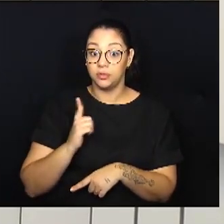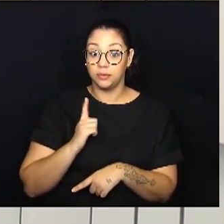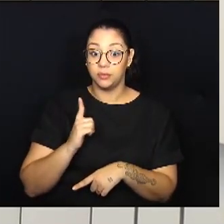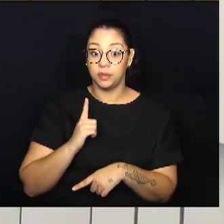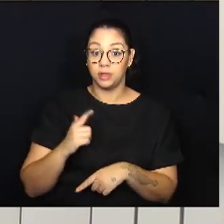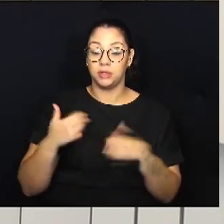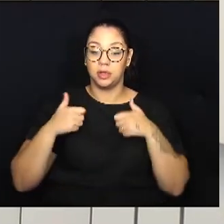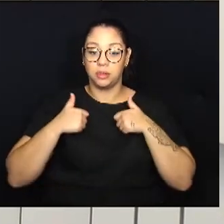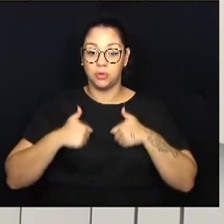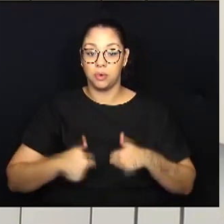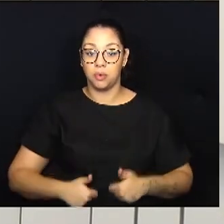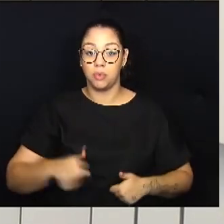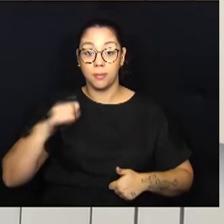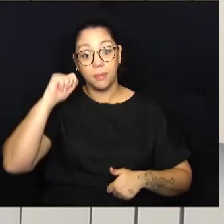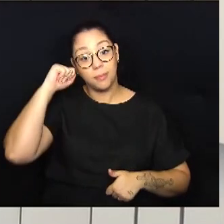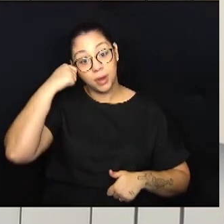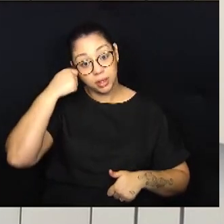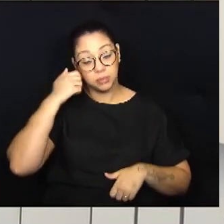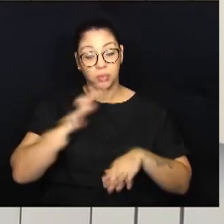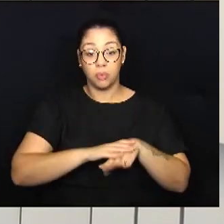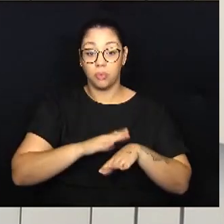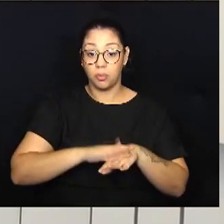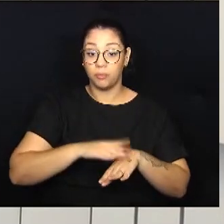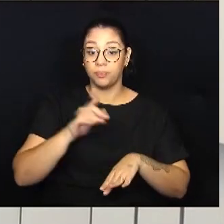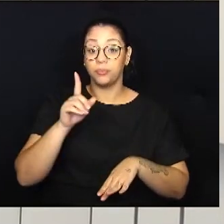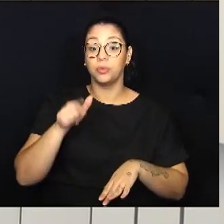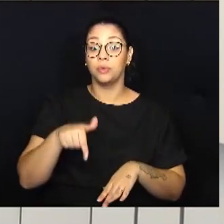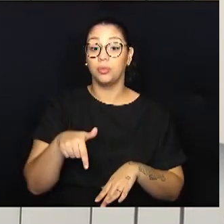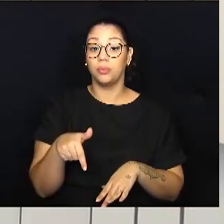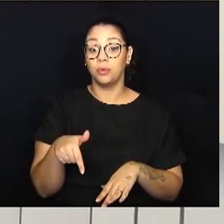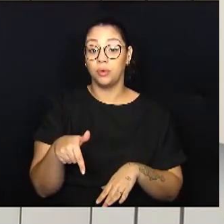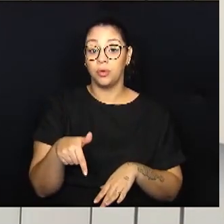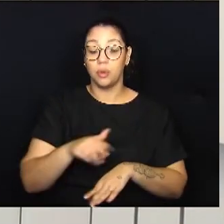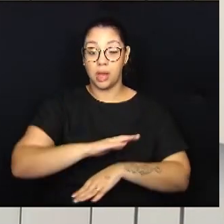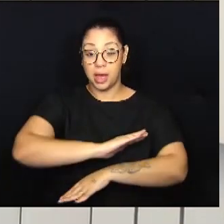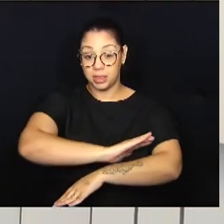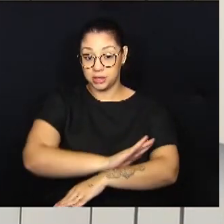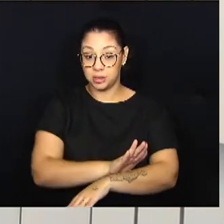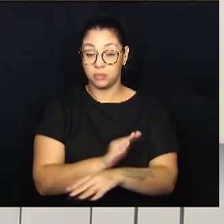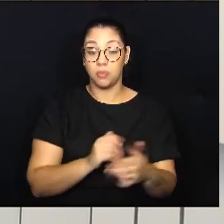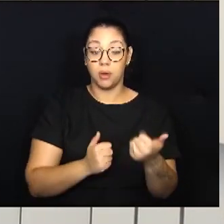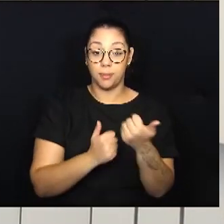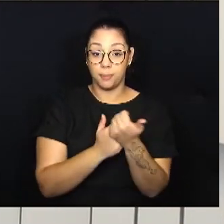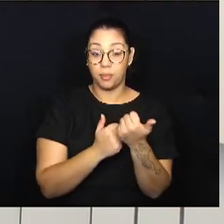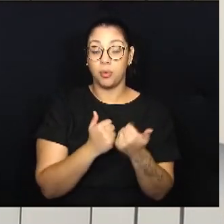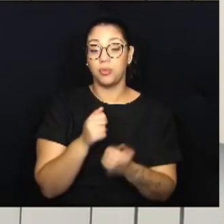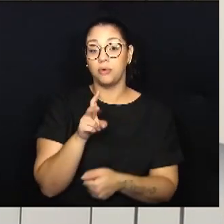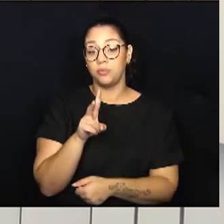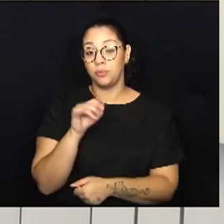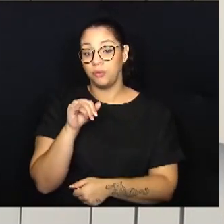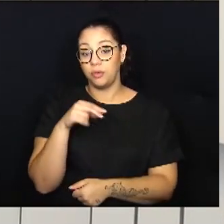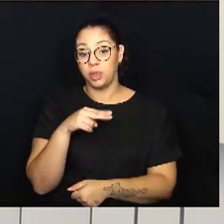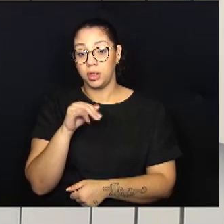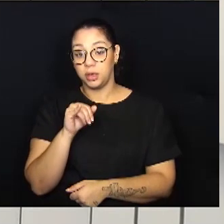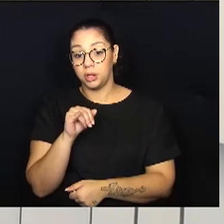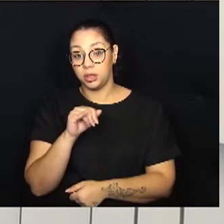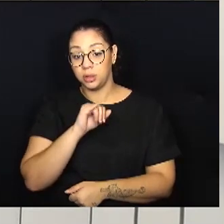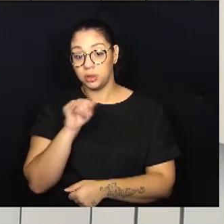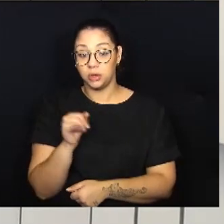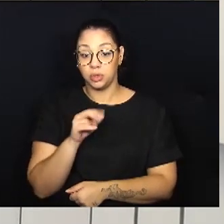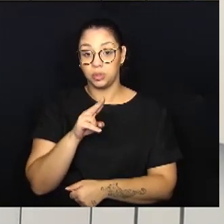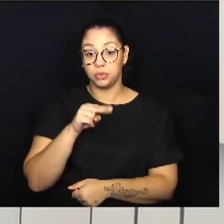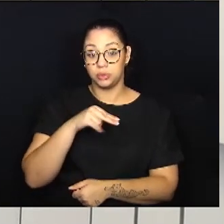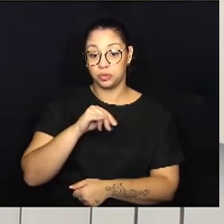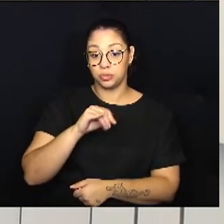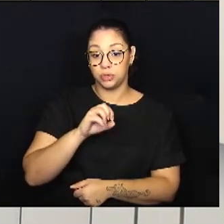em uma ação contra o racismo em apoio a Vini Júnior, em um amistoso que vai acontecer contra a